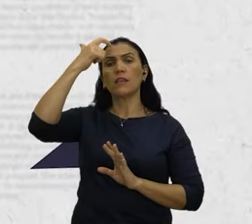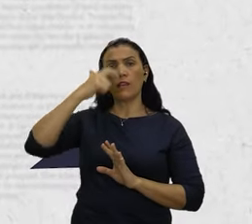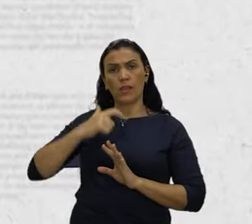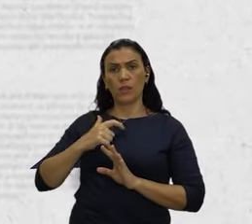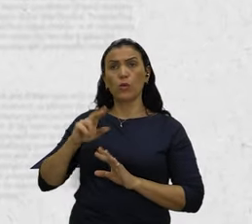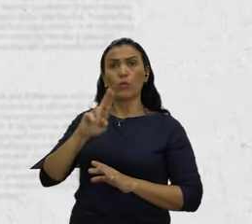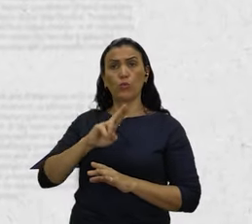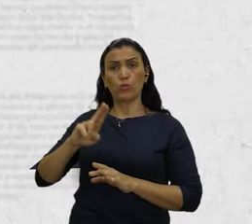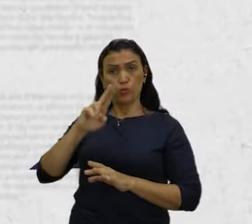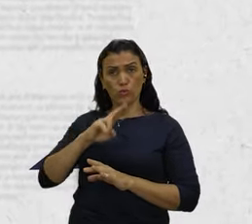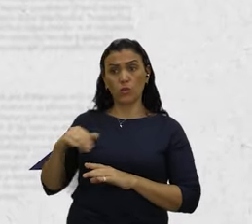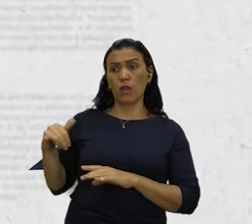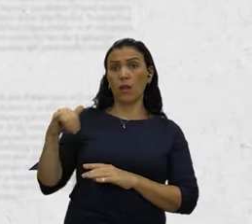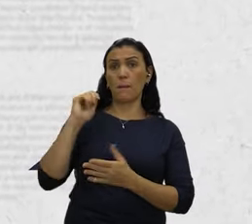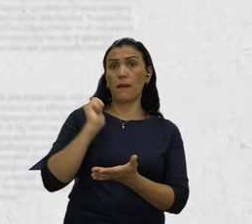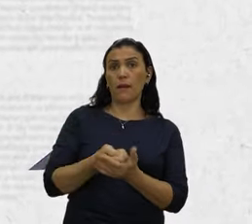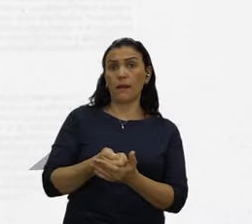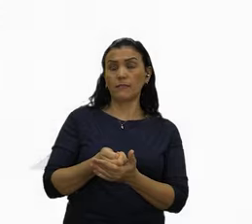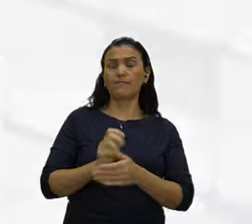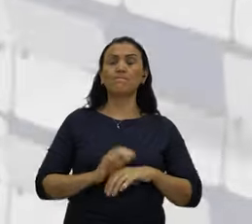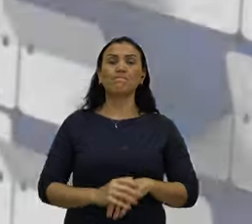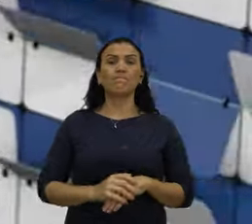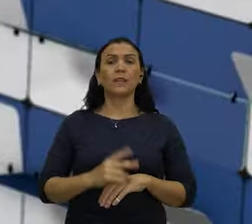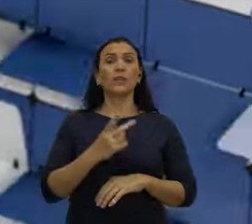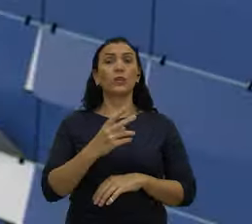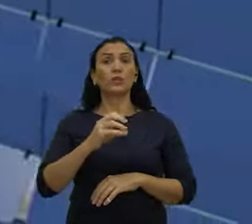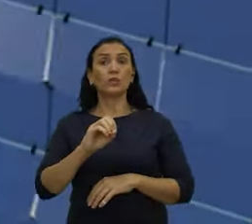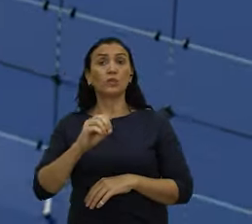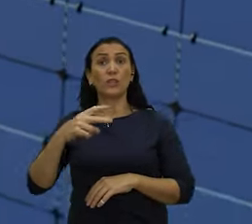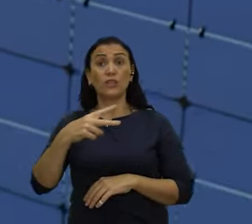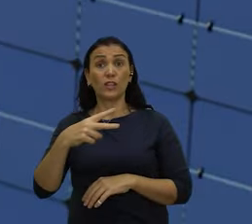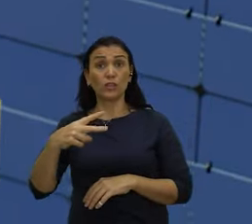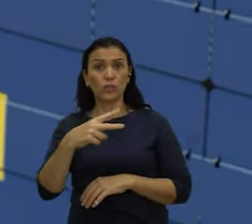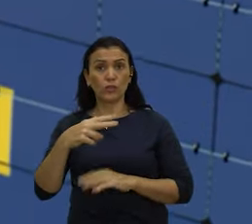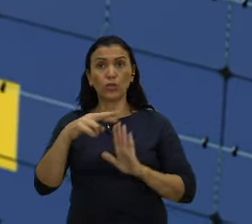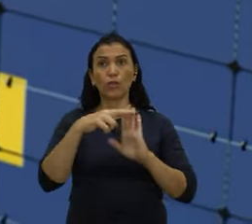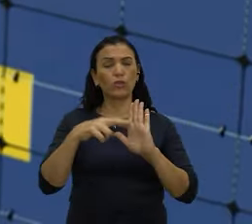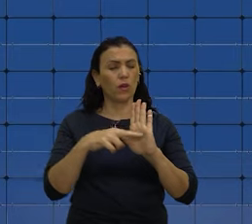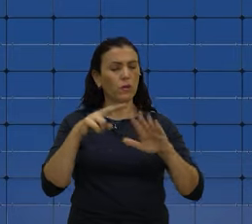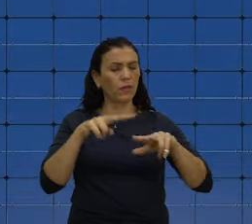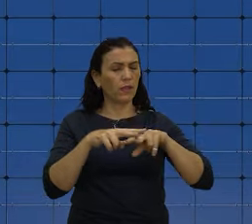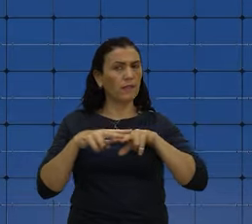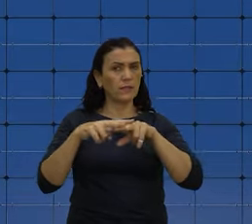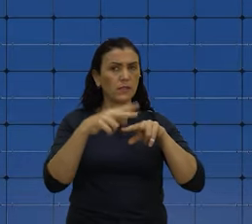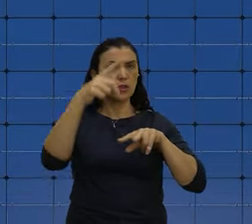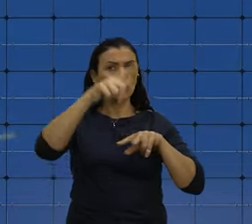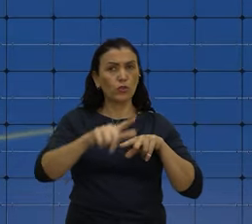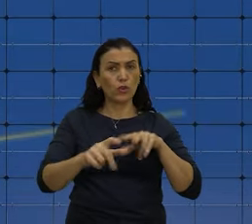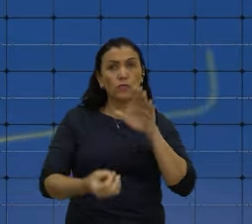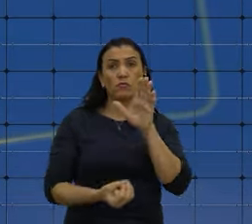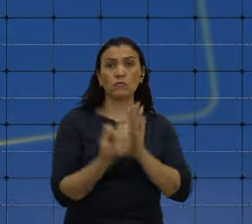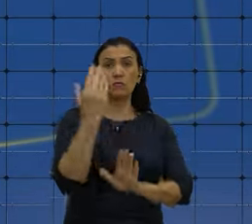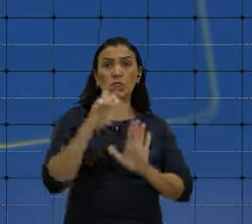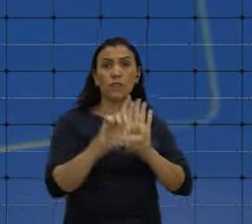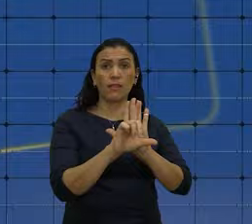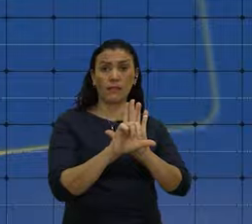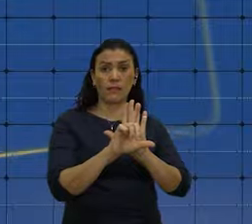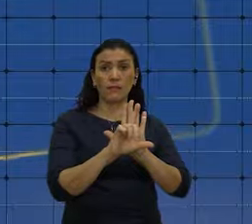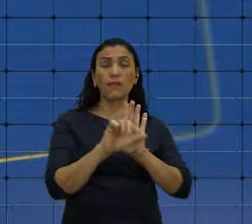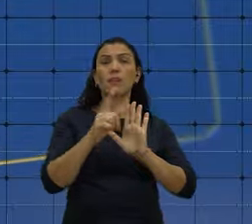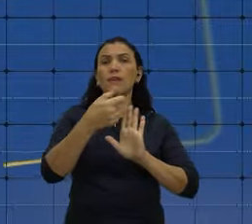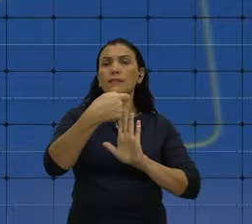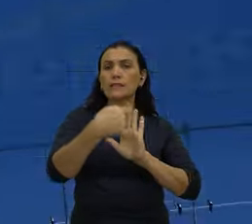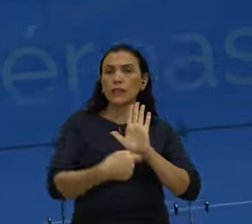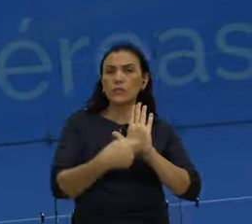da aeronave arcar com esse pagamento. Em 2022, a norma foi revista e uma nova lei criada. O